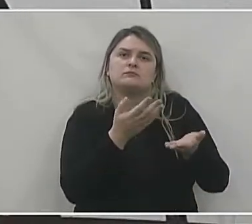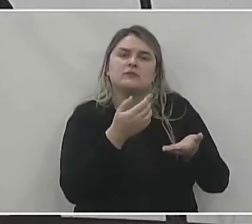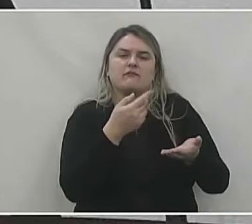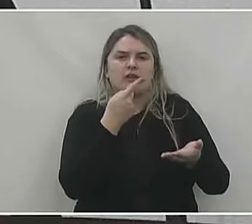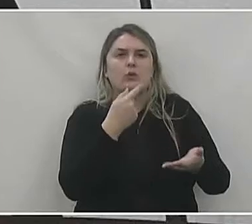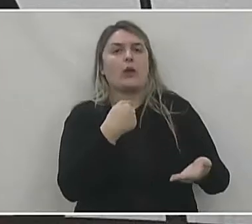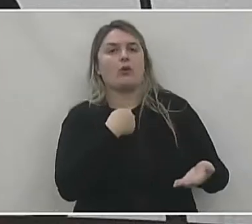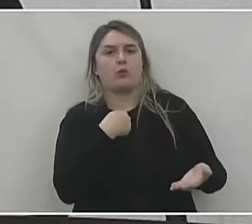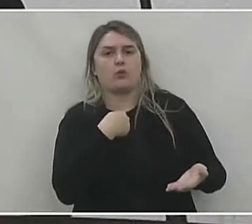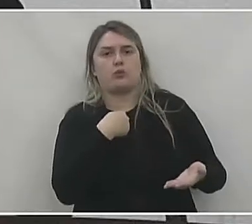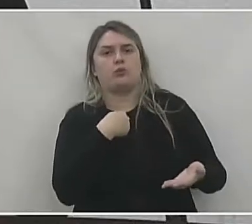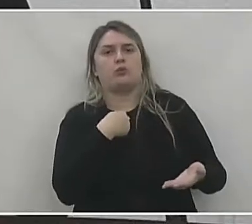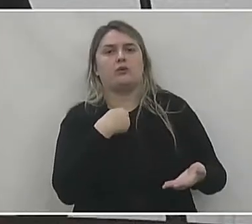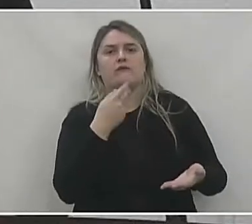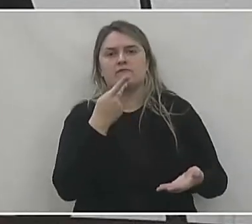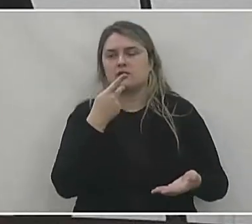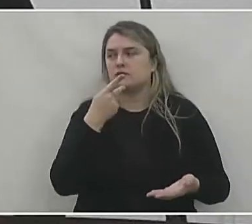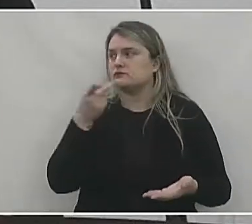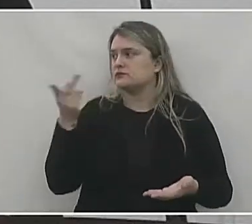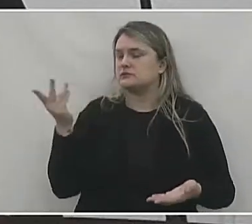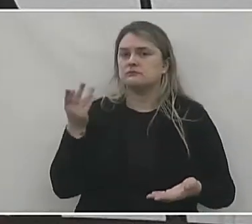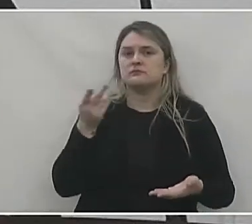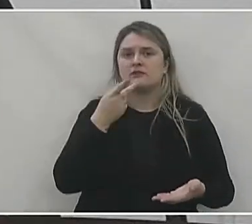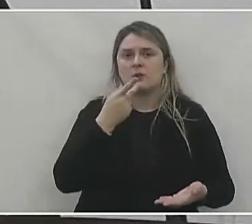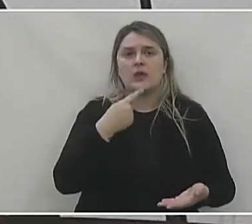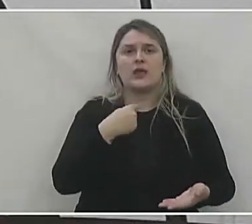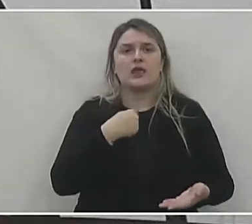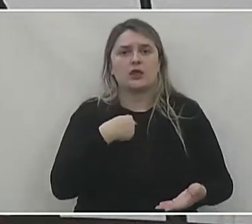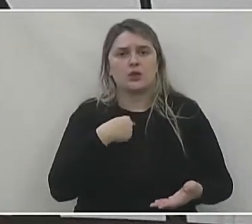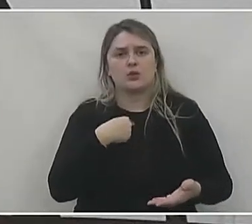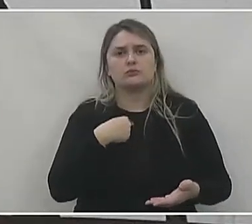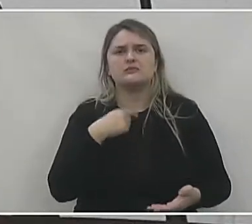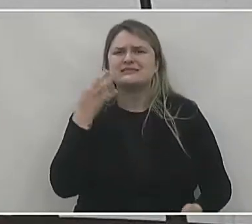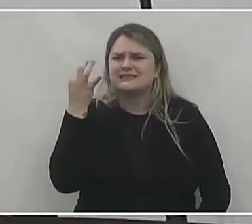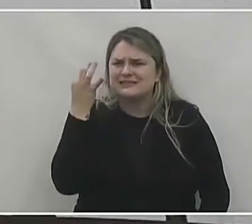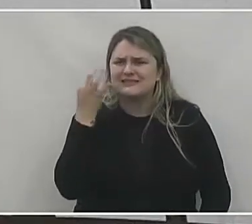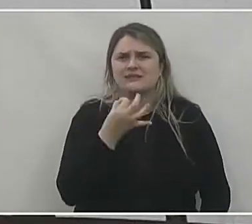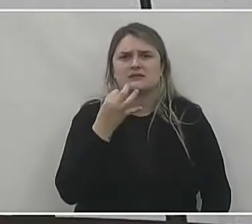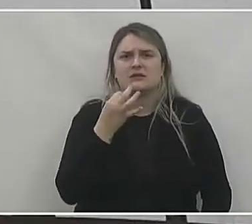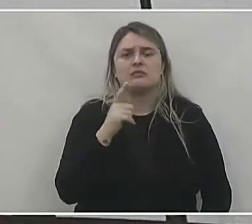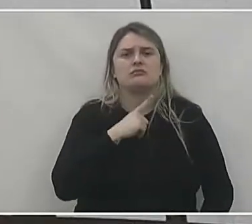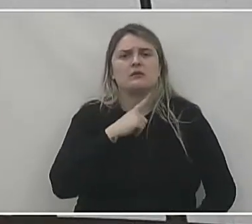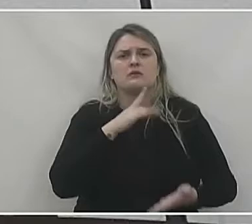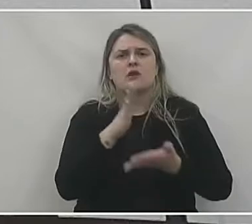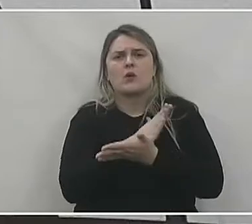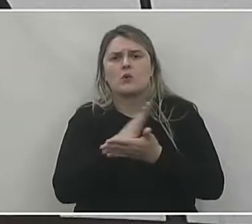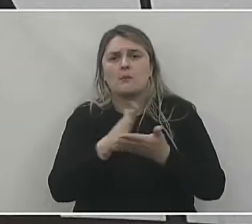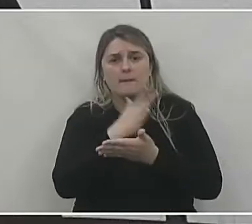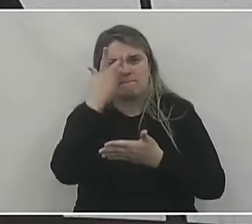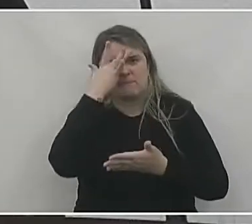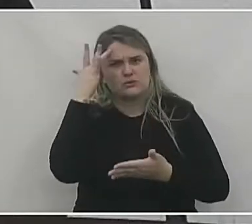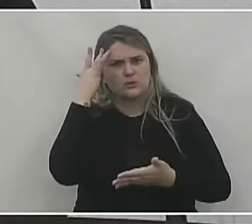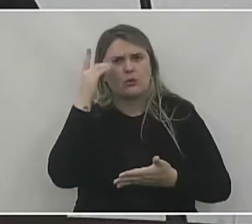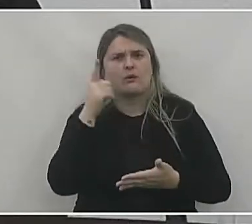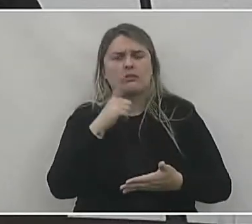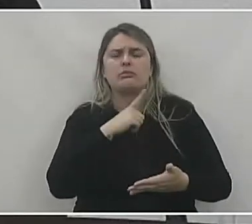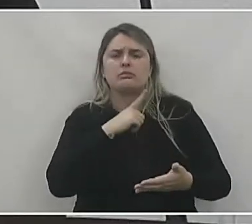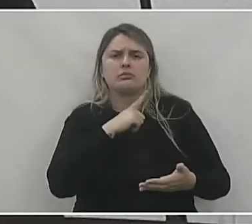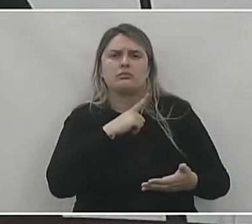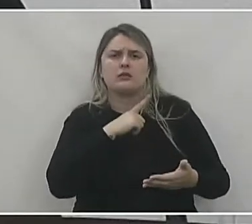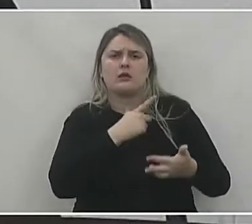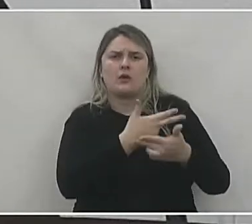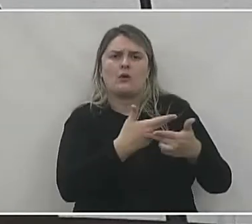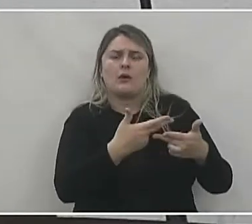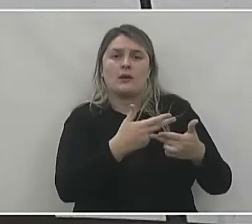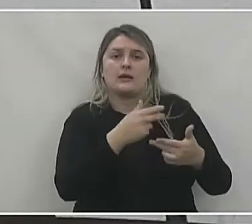digo eu digo para os senhores o seguinte, eu digo eu com toda certeza. Tem algumas pessoas que têm virtudes nessa ponte.